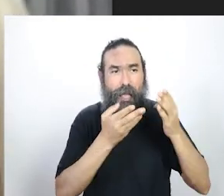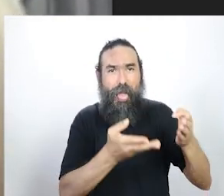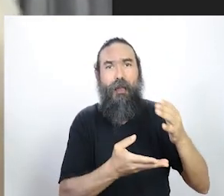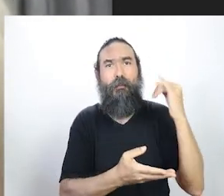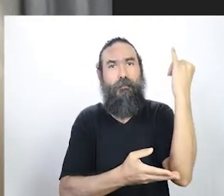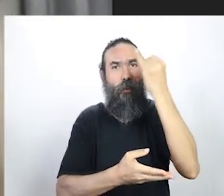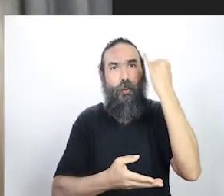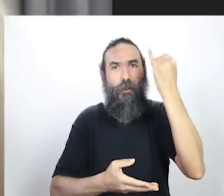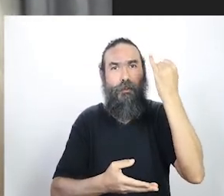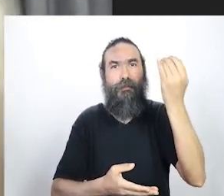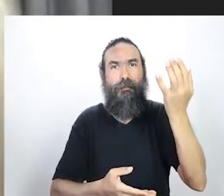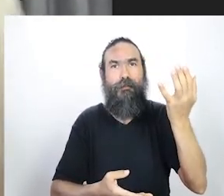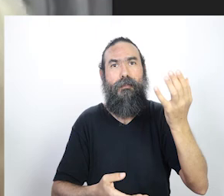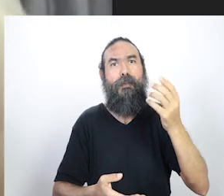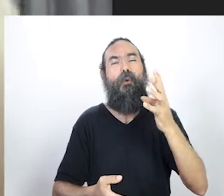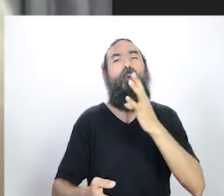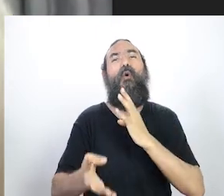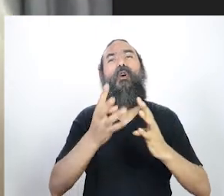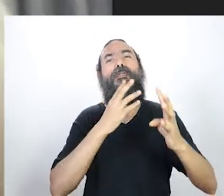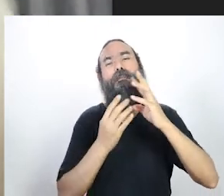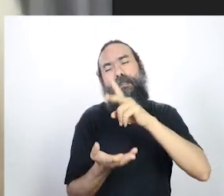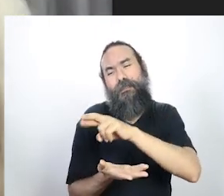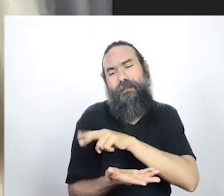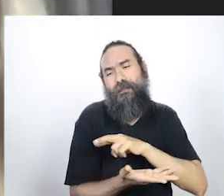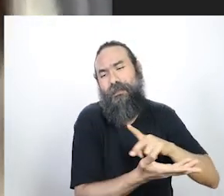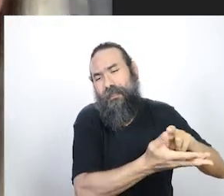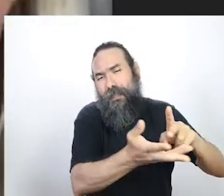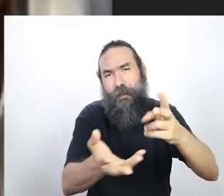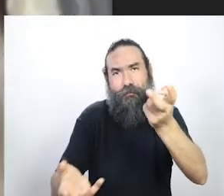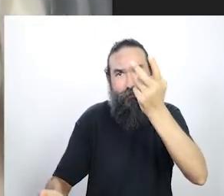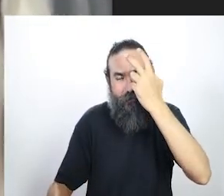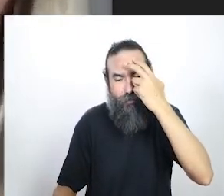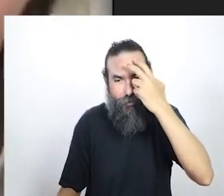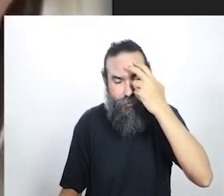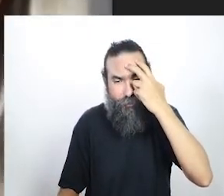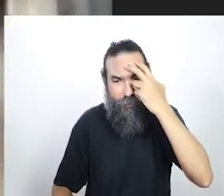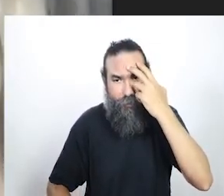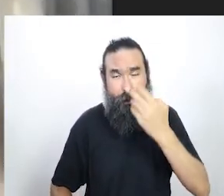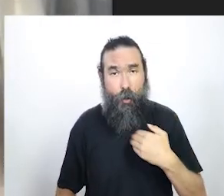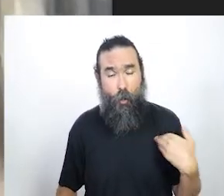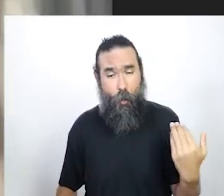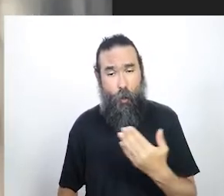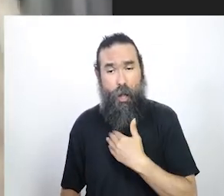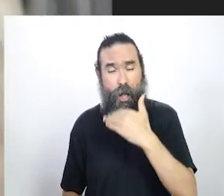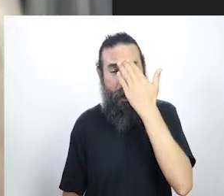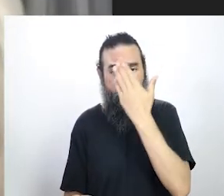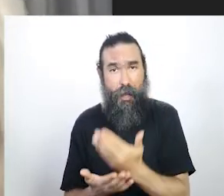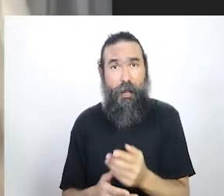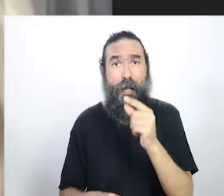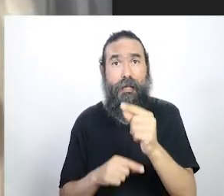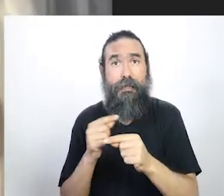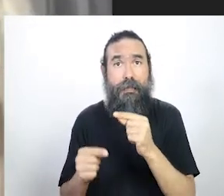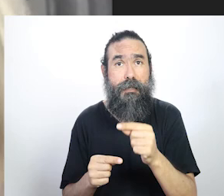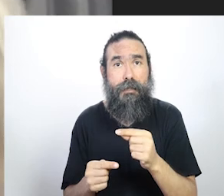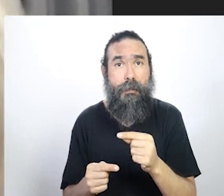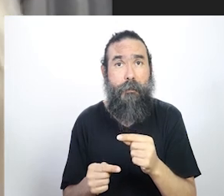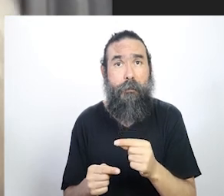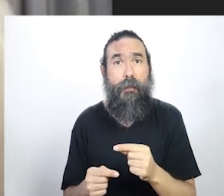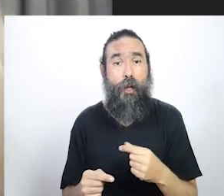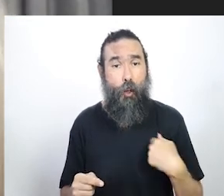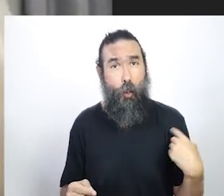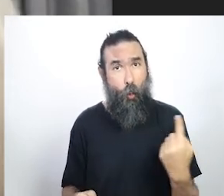enfim, é um caldeirão de pessoas nas universidades produzindo cultura, produzindo conhecimento. Então, a gente acredita